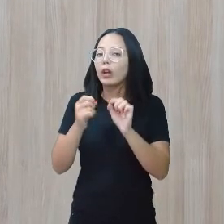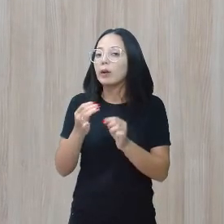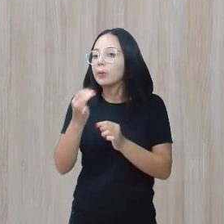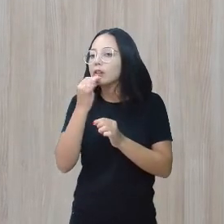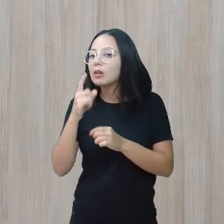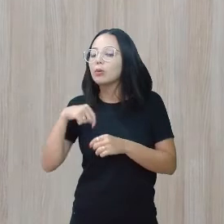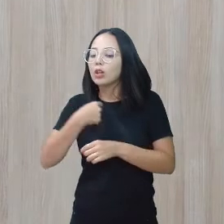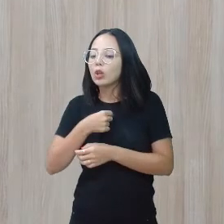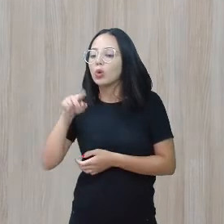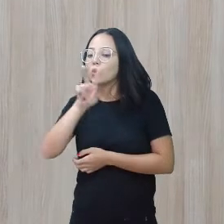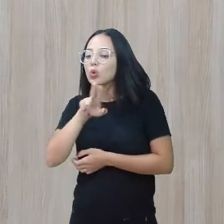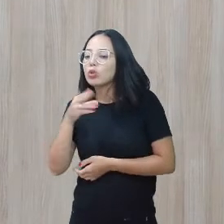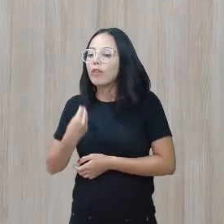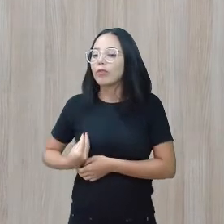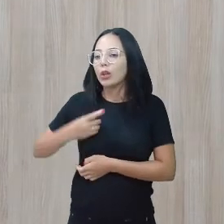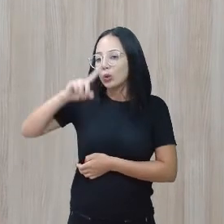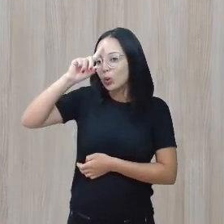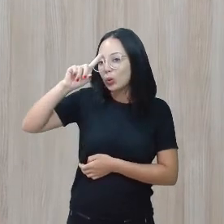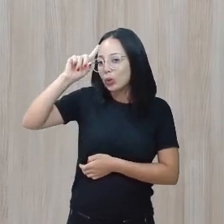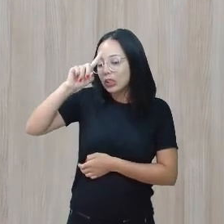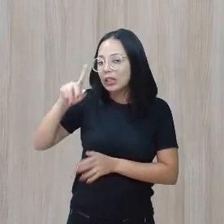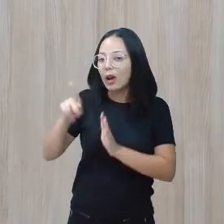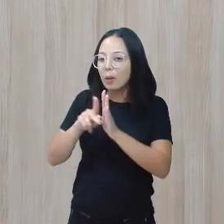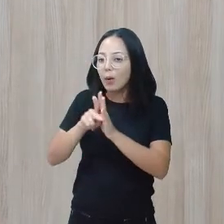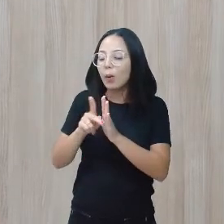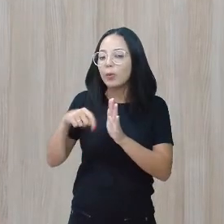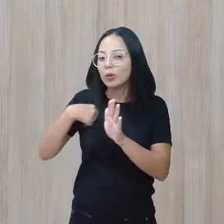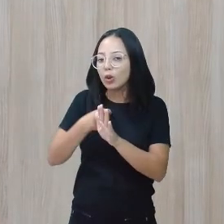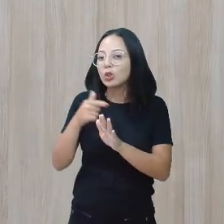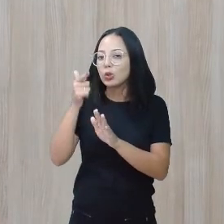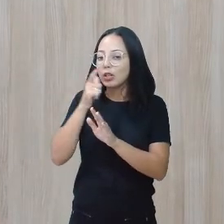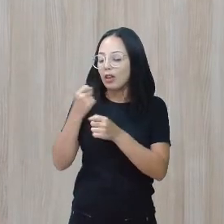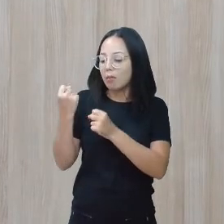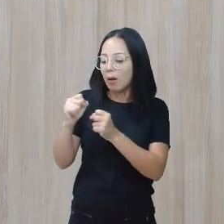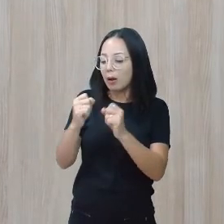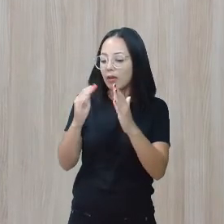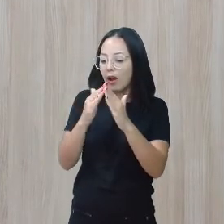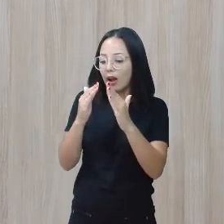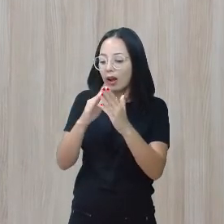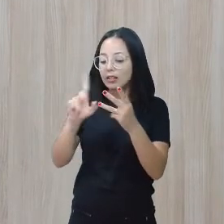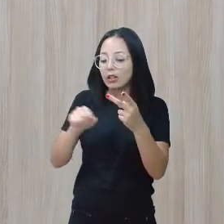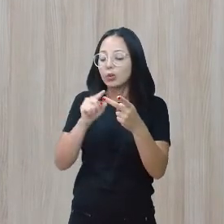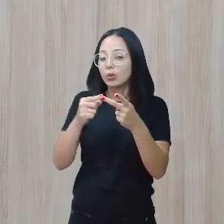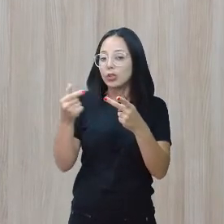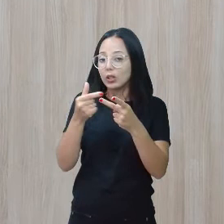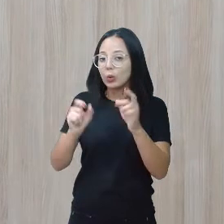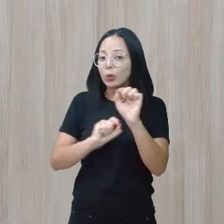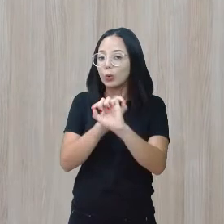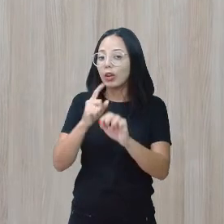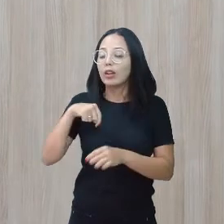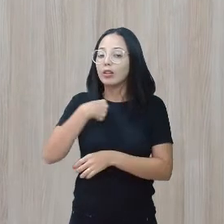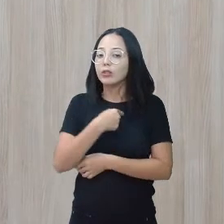algo que a gente utiliza no nosso dia a dia para um afazer doméstico, no segundo a gente tem